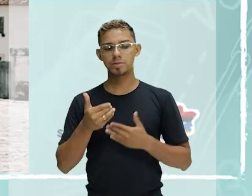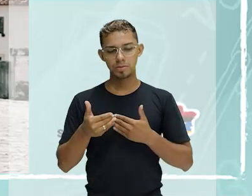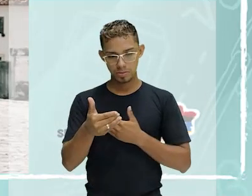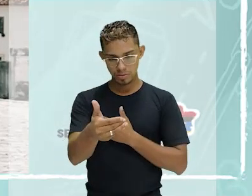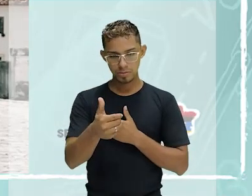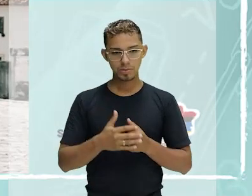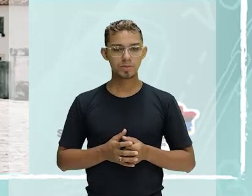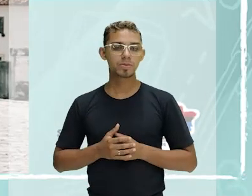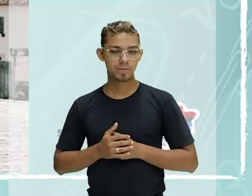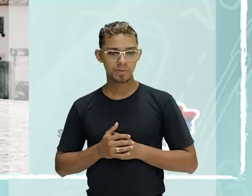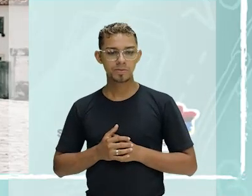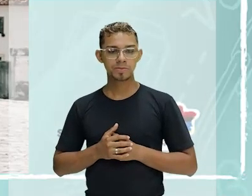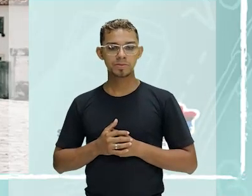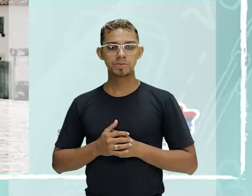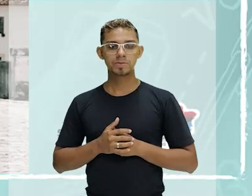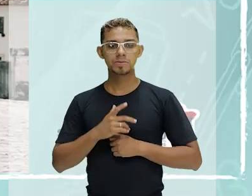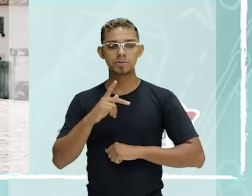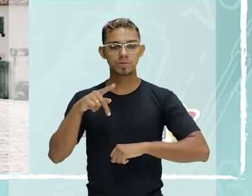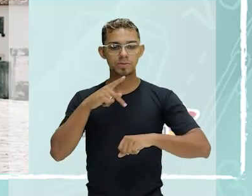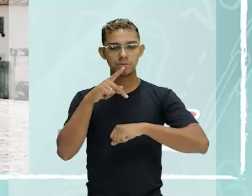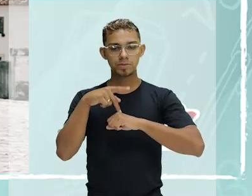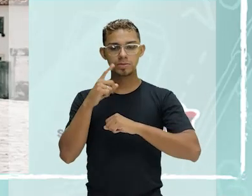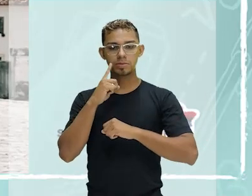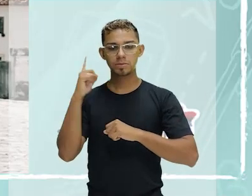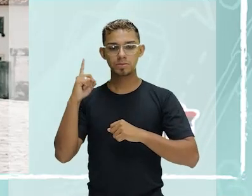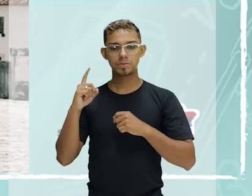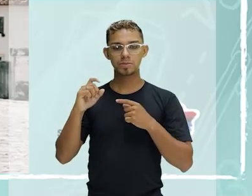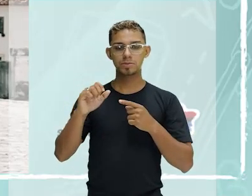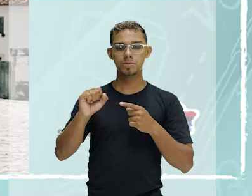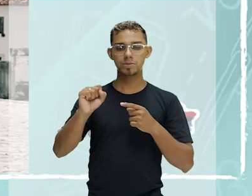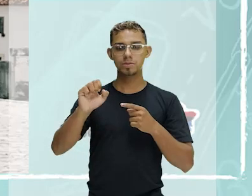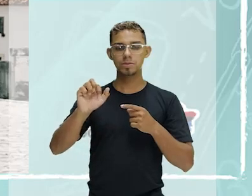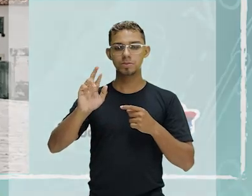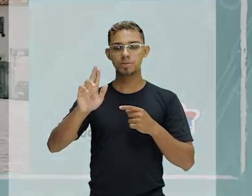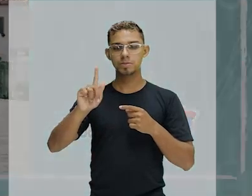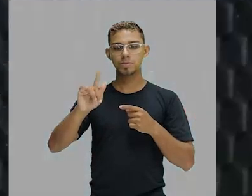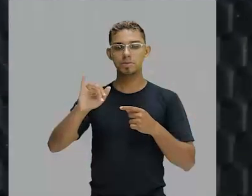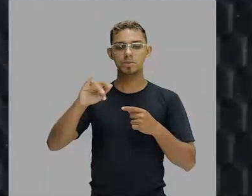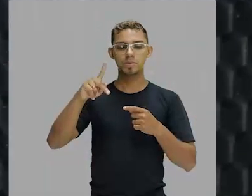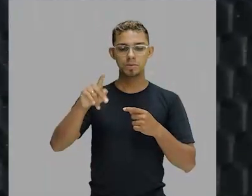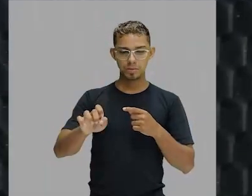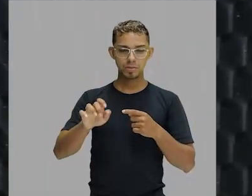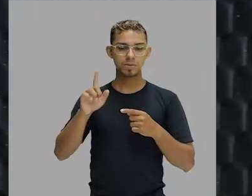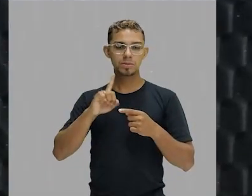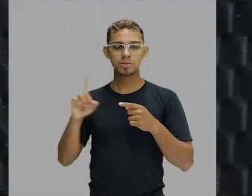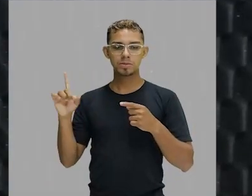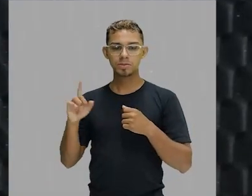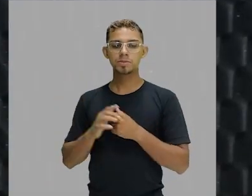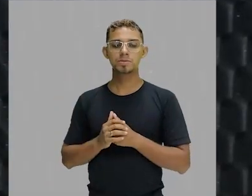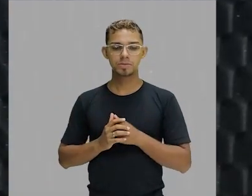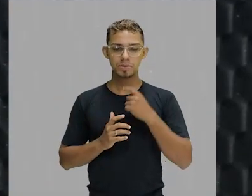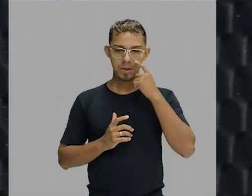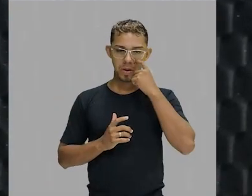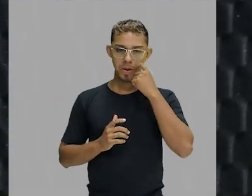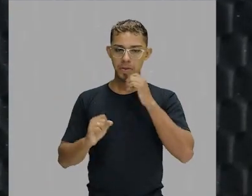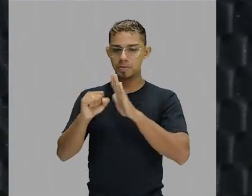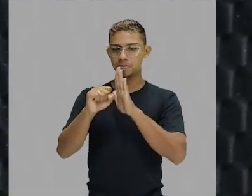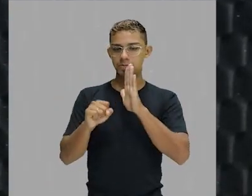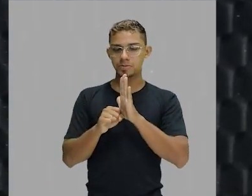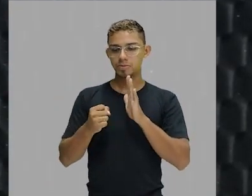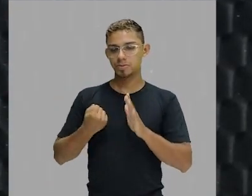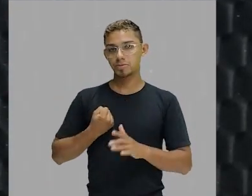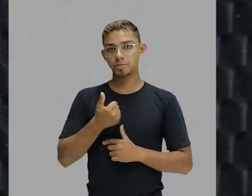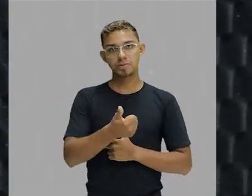disso. Praça de São Francisco, em São Cristóvão, em Sergipe. Patrimônio Material Mundial, entre os séculos XVIII e